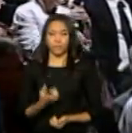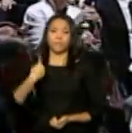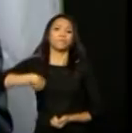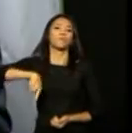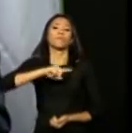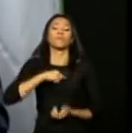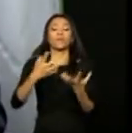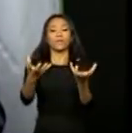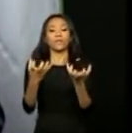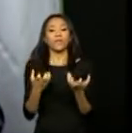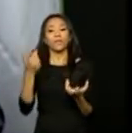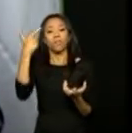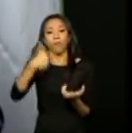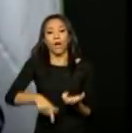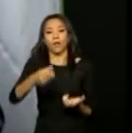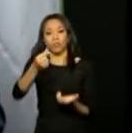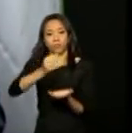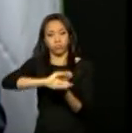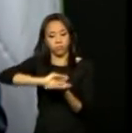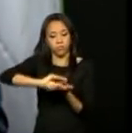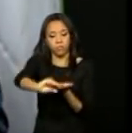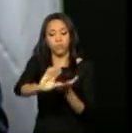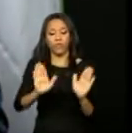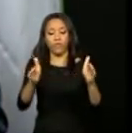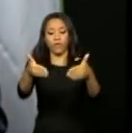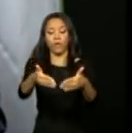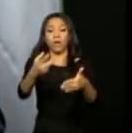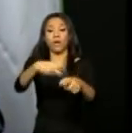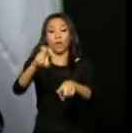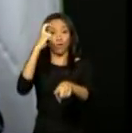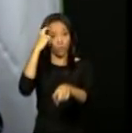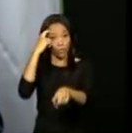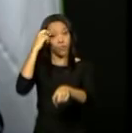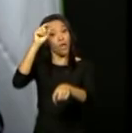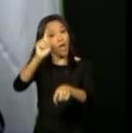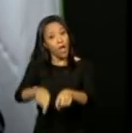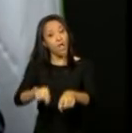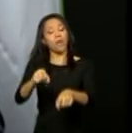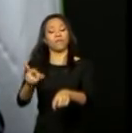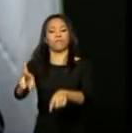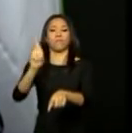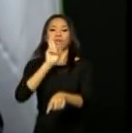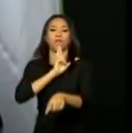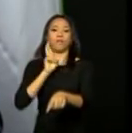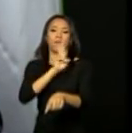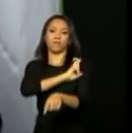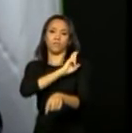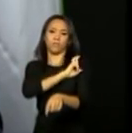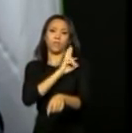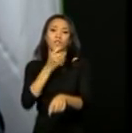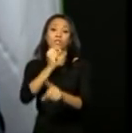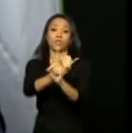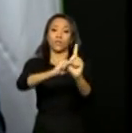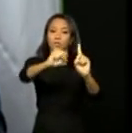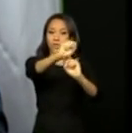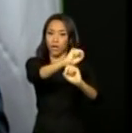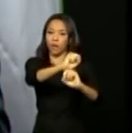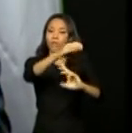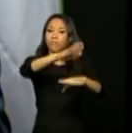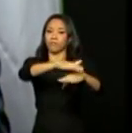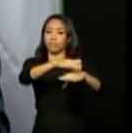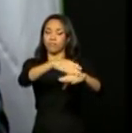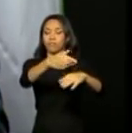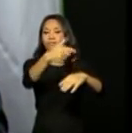Queremos mais investimento na cultura e esta também deve ser uma das responsabilidades sociais da iniciativa